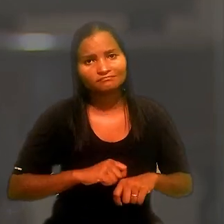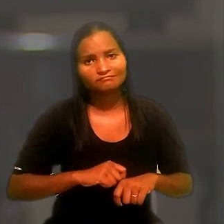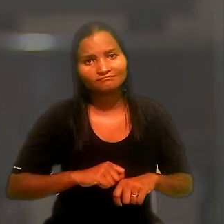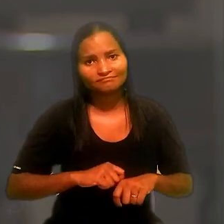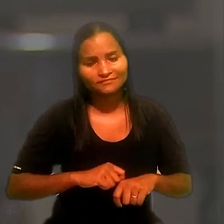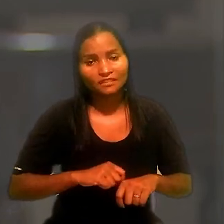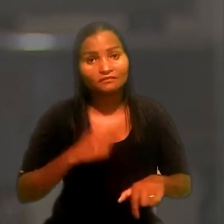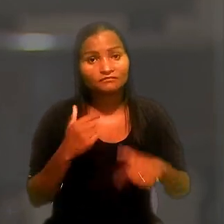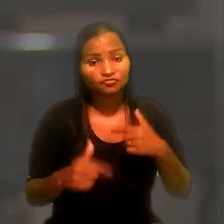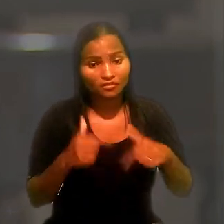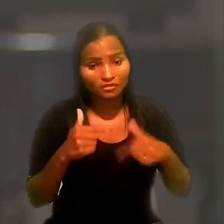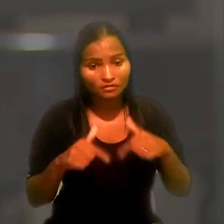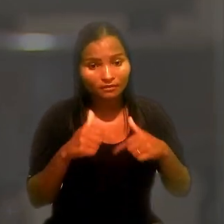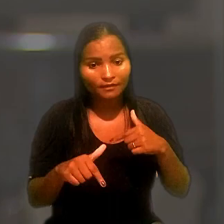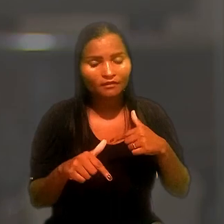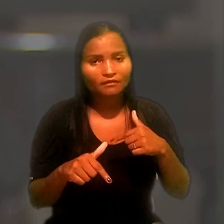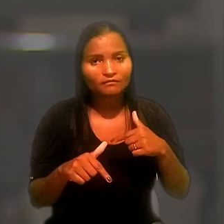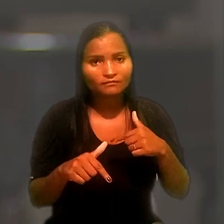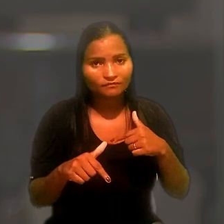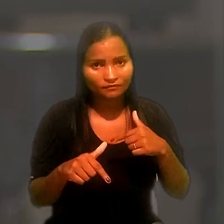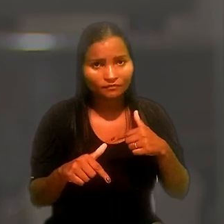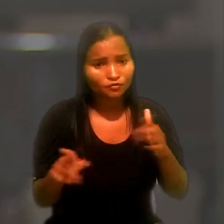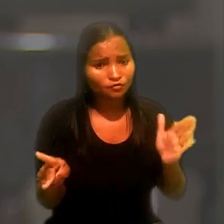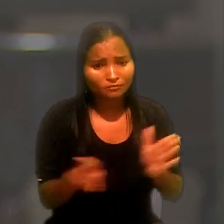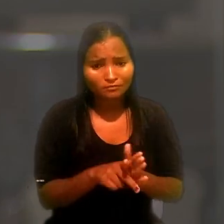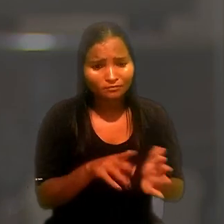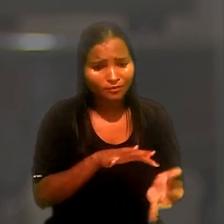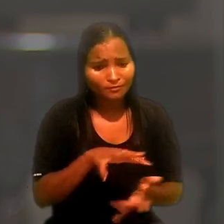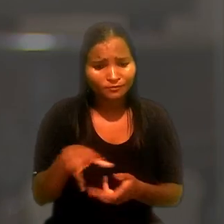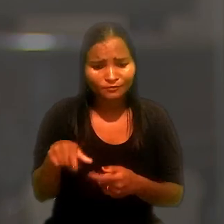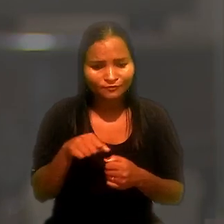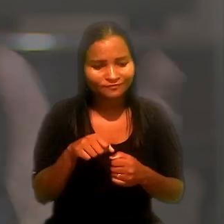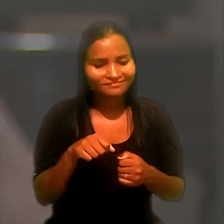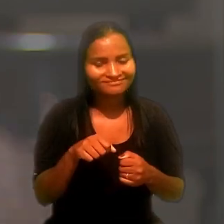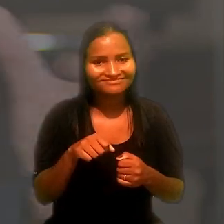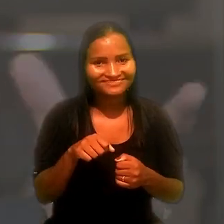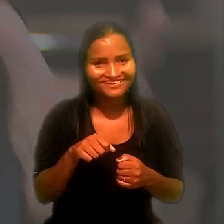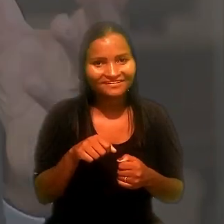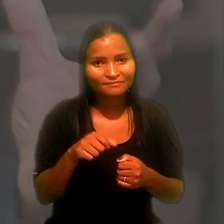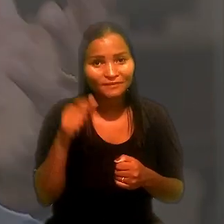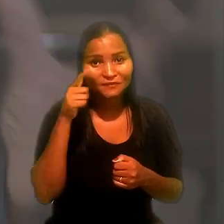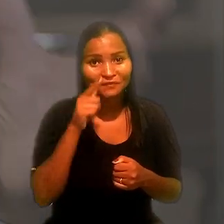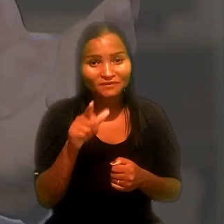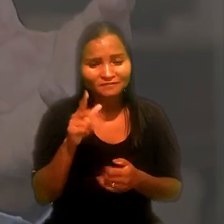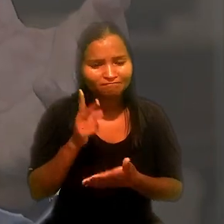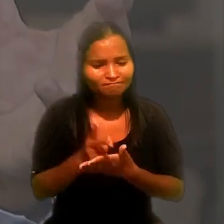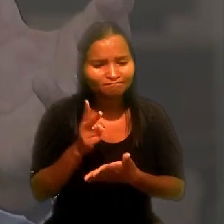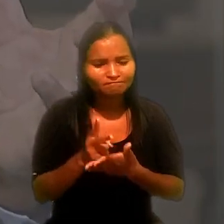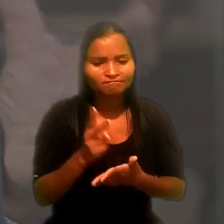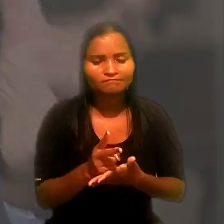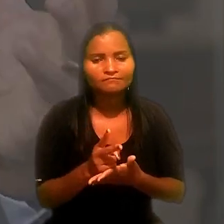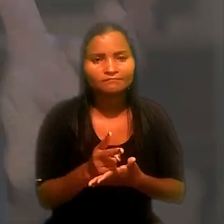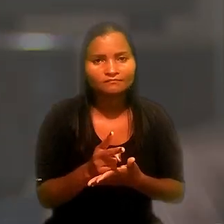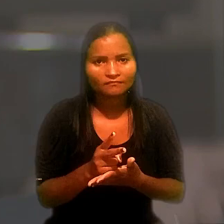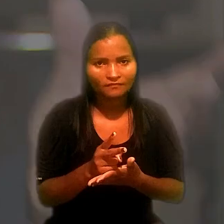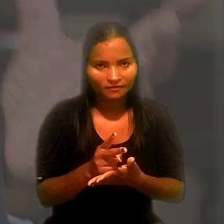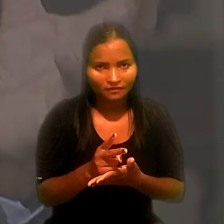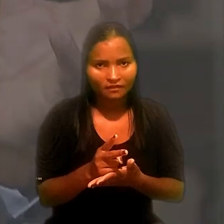capacidade de atuar no próprio mundo, para que, efetivamente,